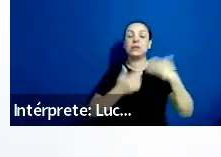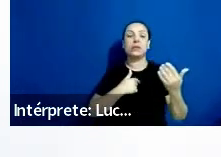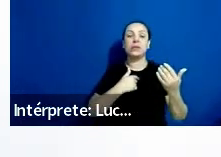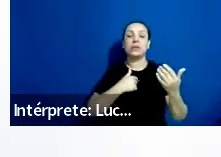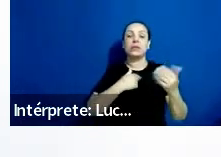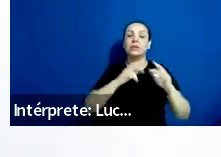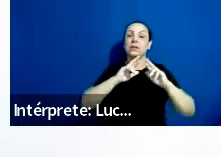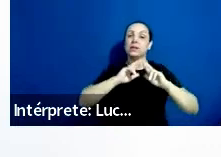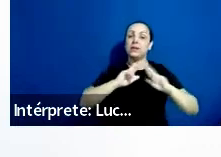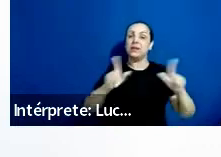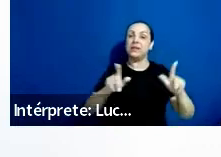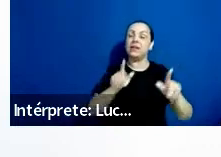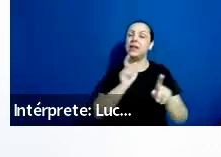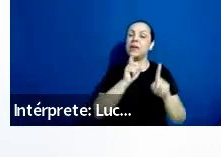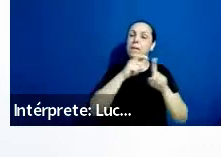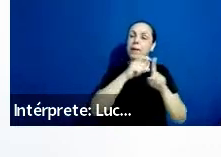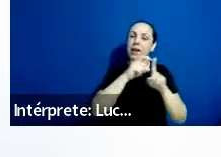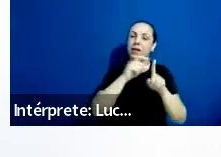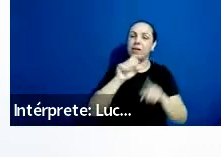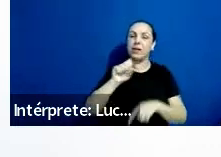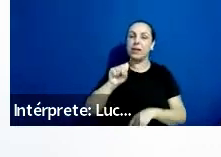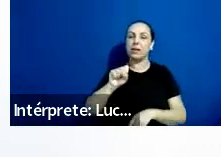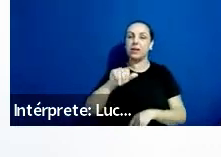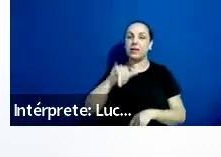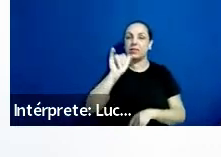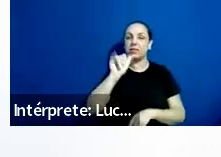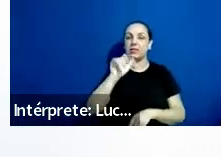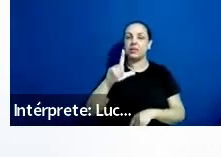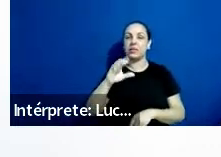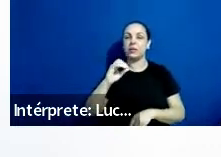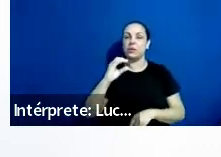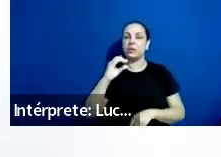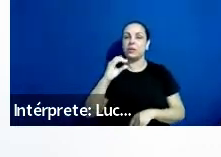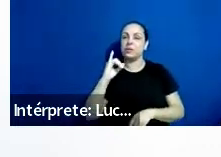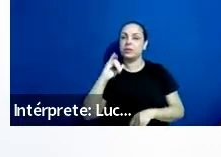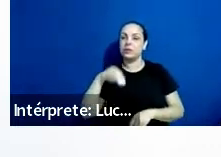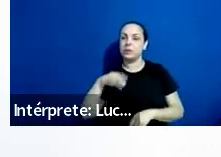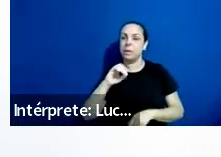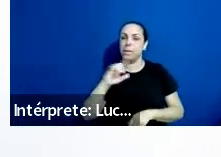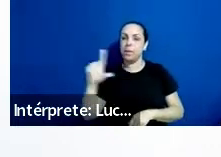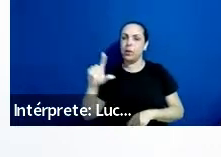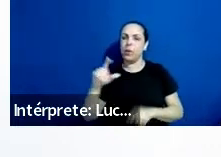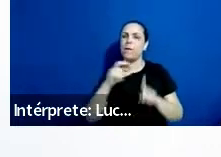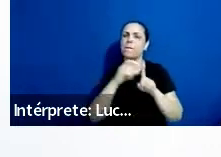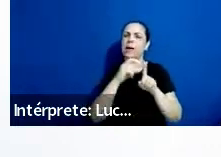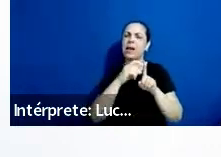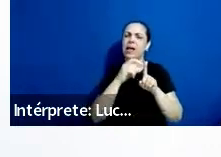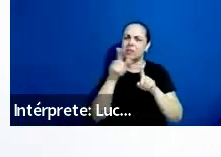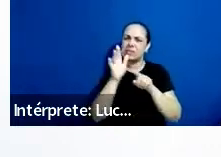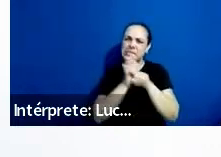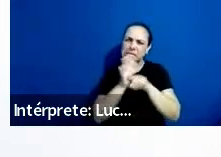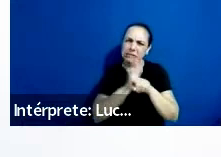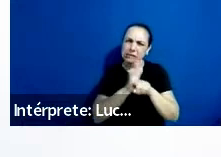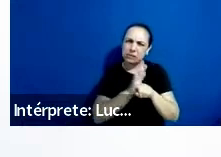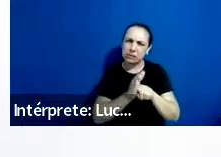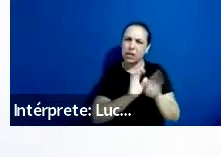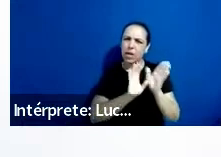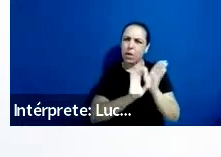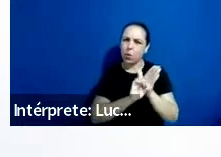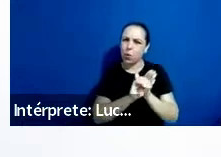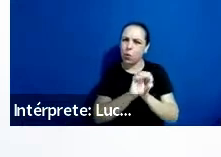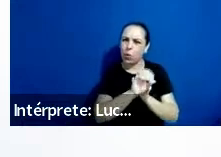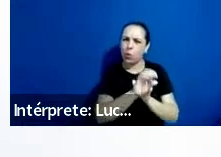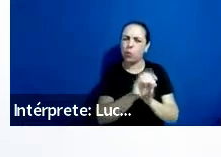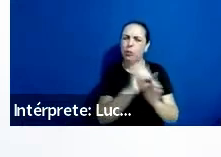tela, chamado Silosimol. Gente, que palavra diferente, né? Mas se vocês fizerem uma breve pesquisa, vocês vão